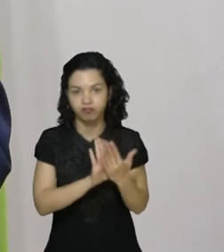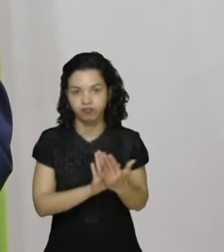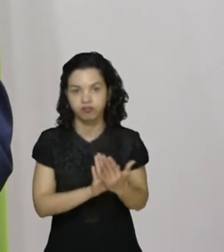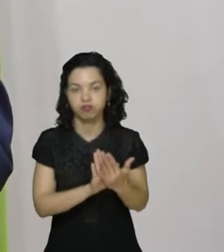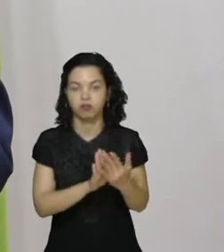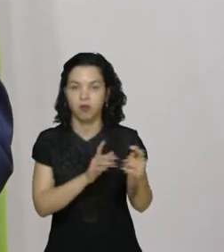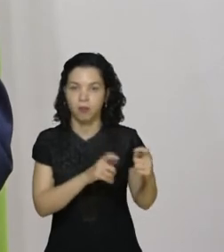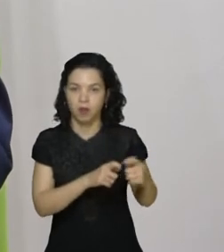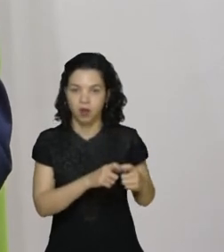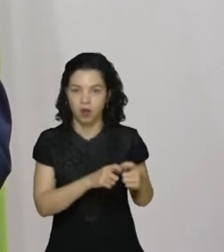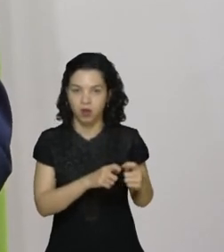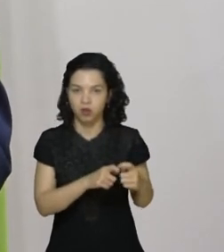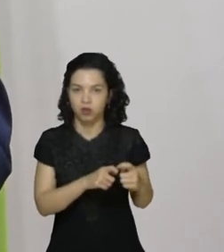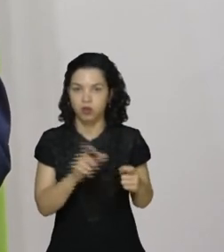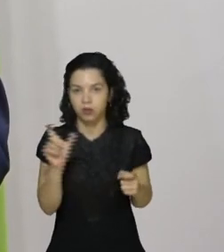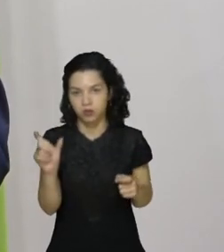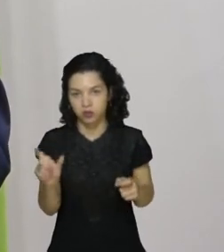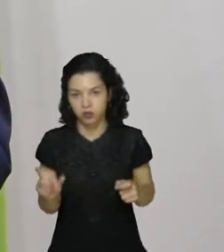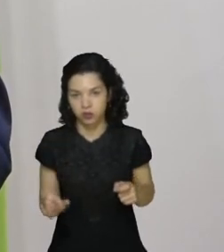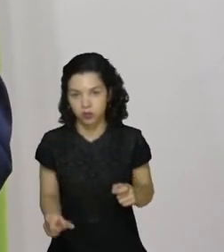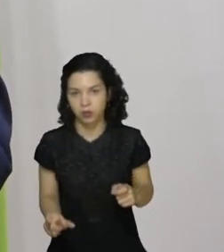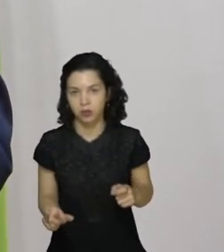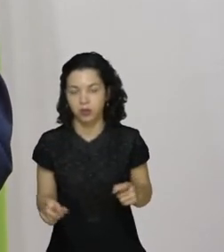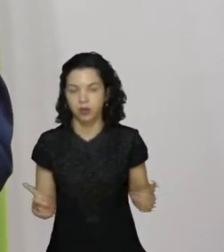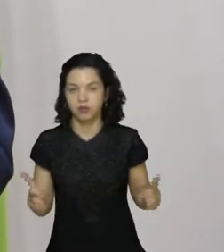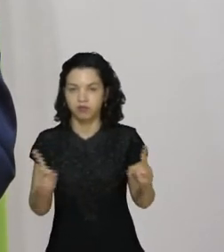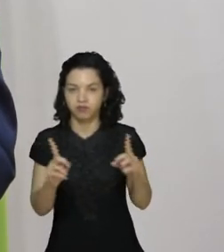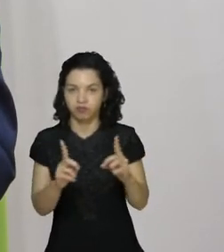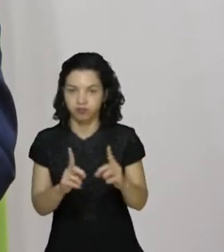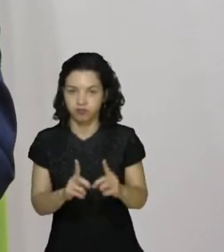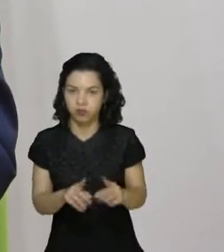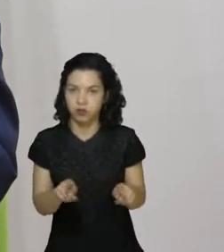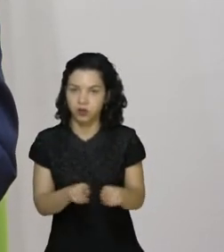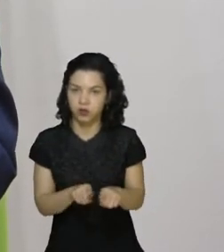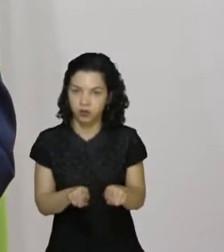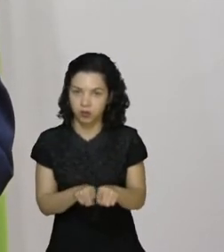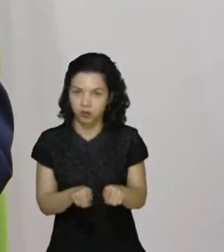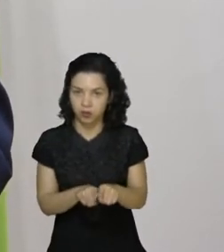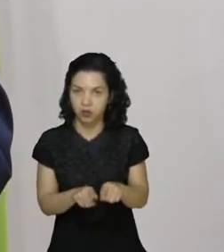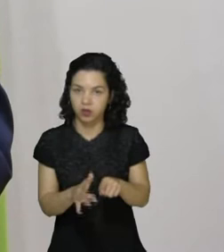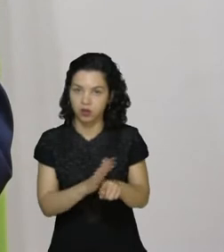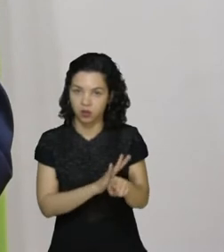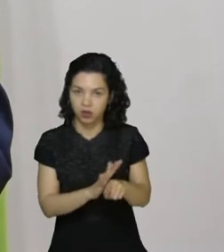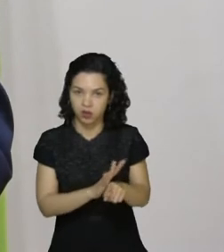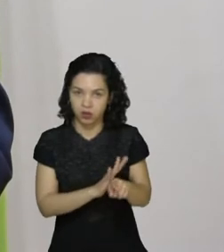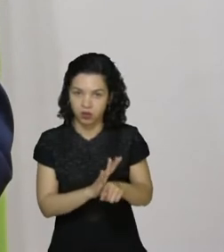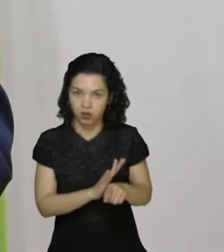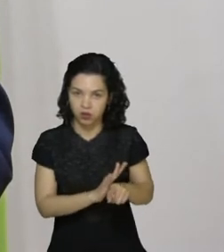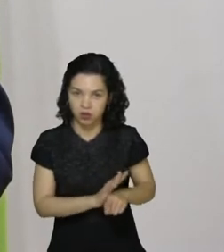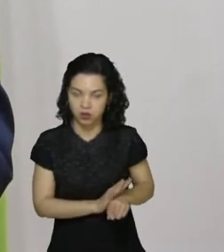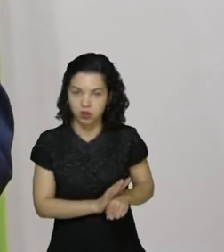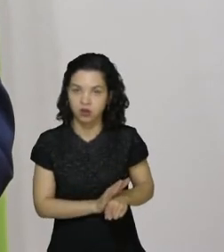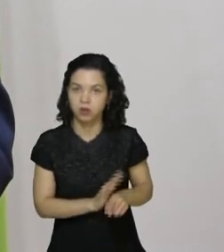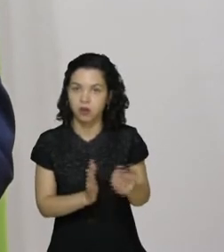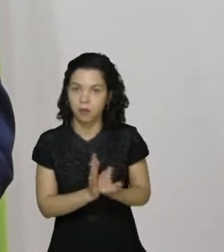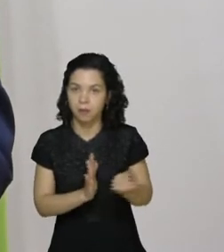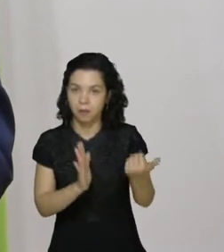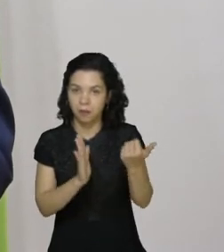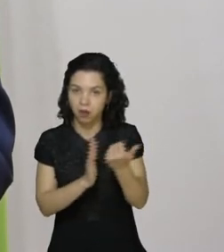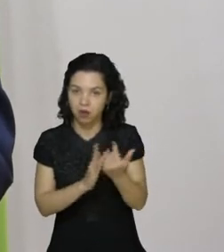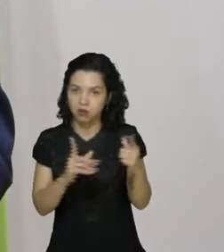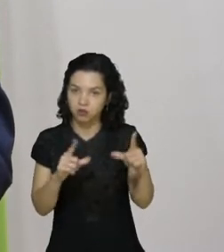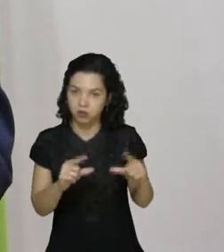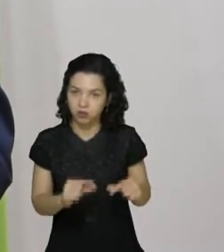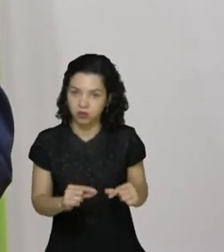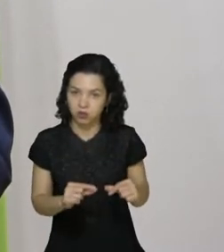não raro, diminui a necessidade, acima de tudo, dos exames, deputado Milton Albus. Porque na hora que